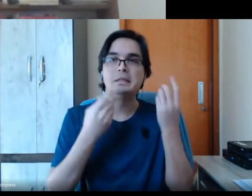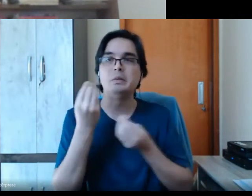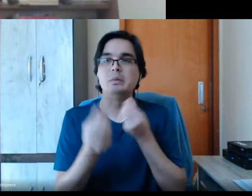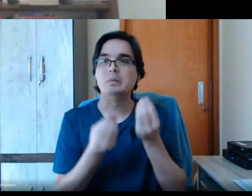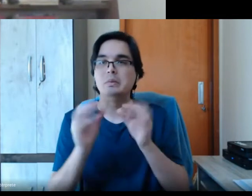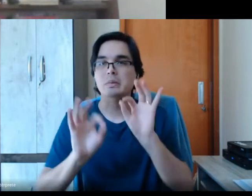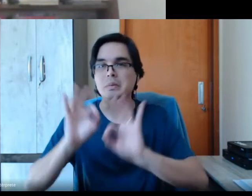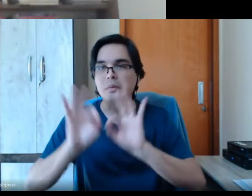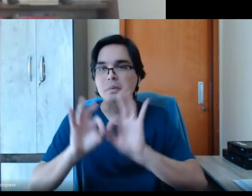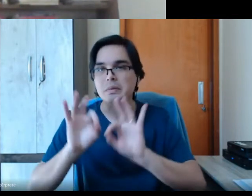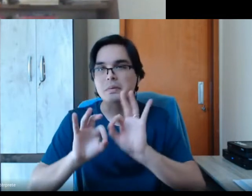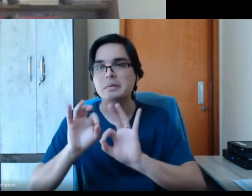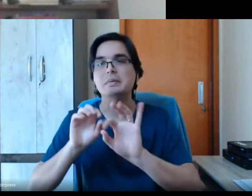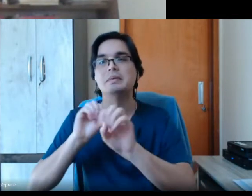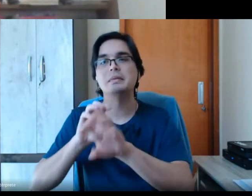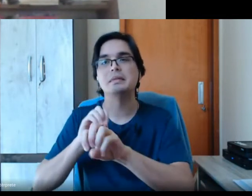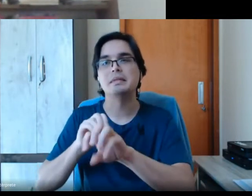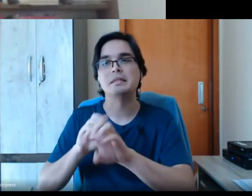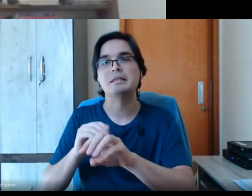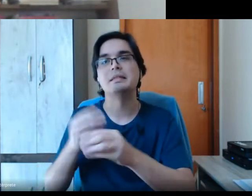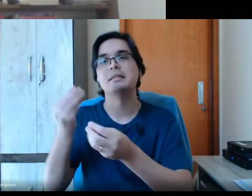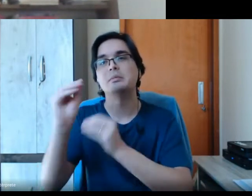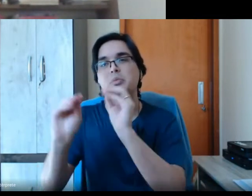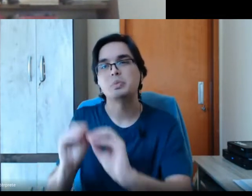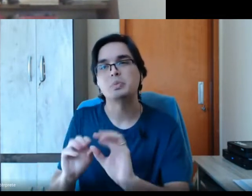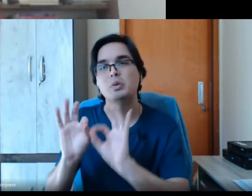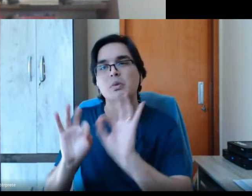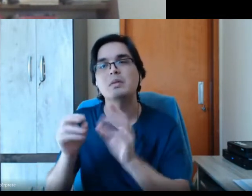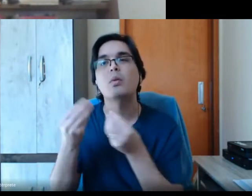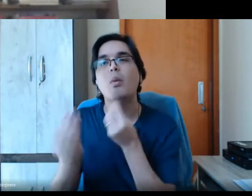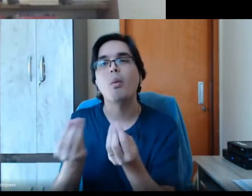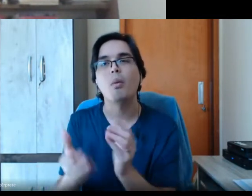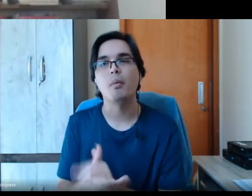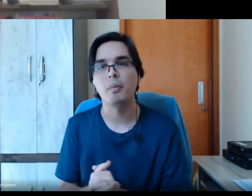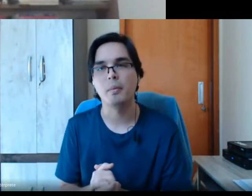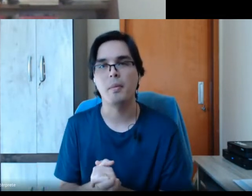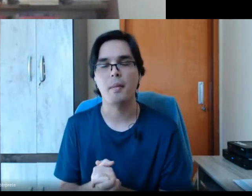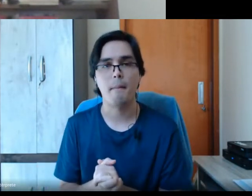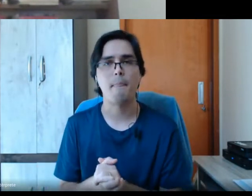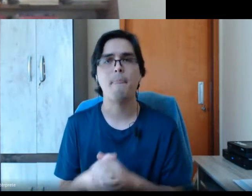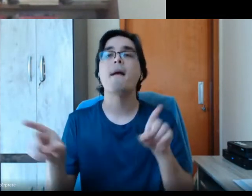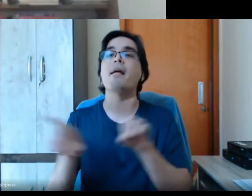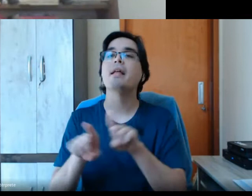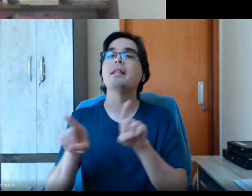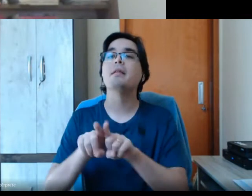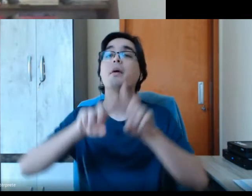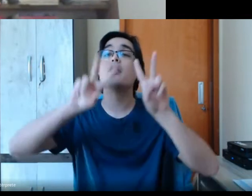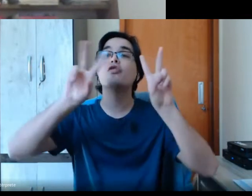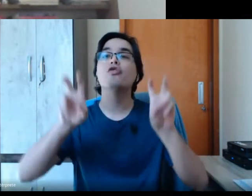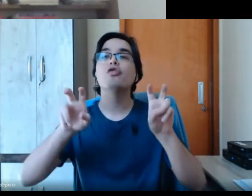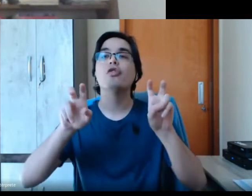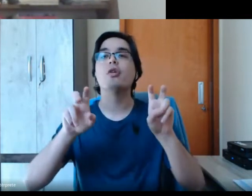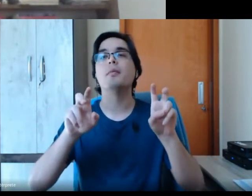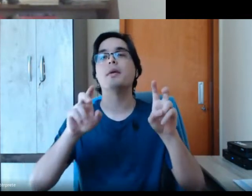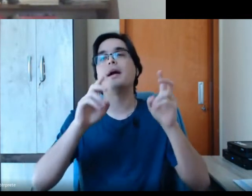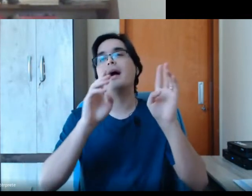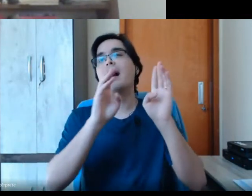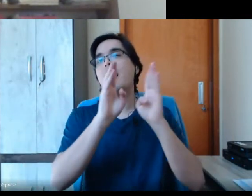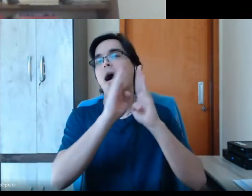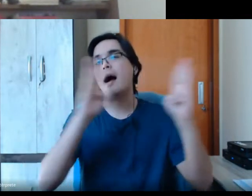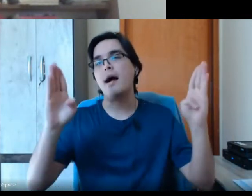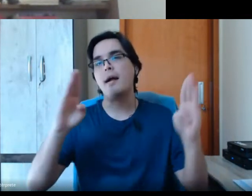e a obrigatória continuam as que já havia no sistema, no SIGA, de ofertas anteriores, e as